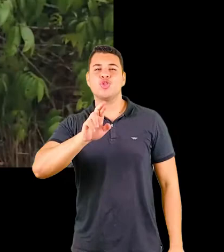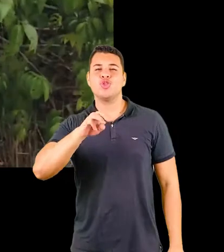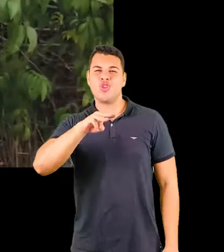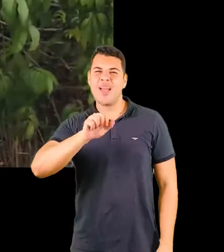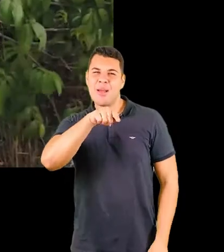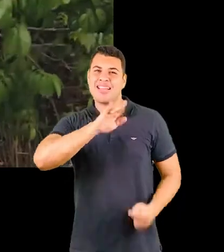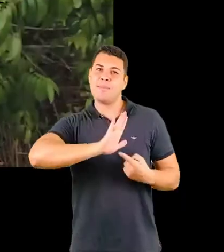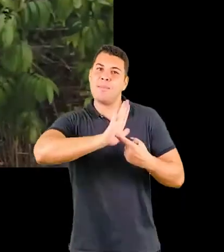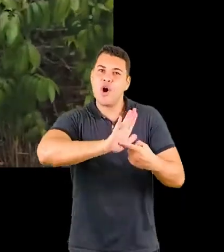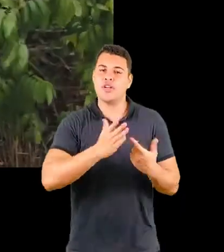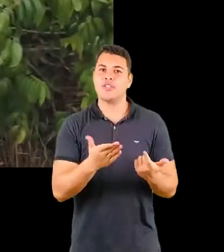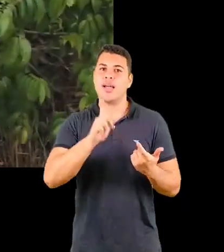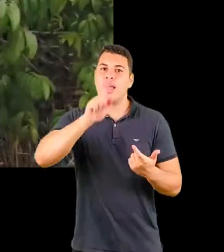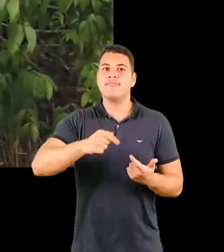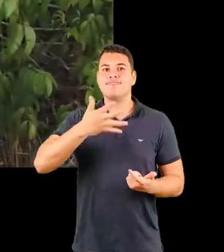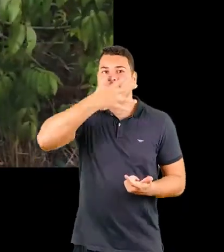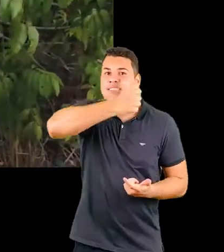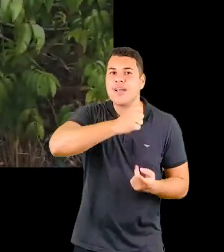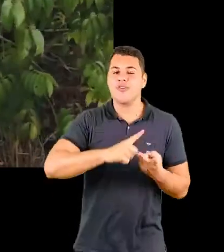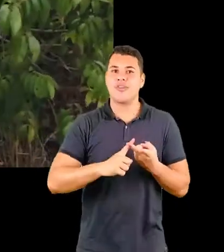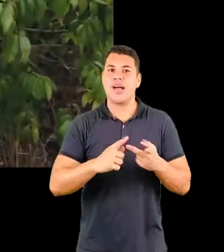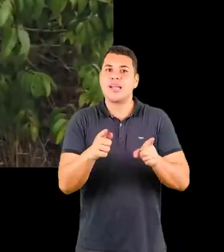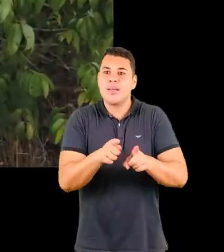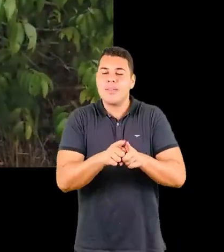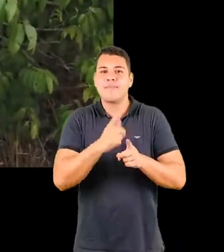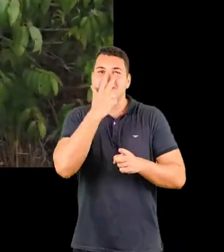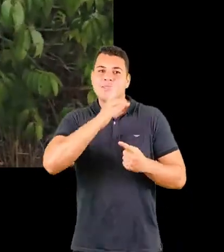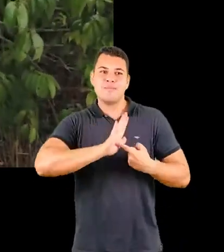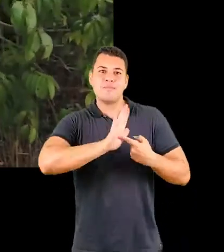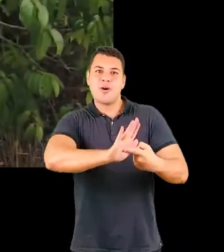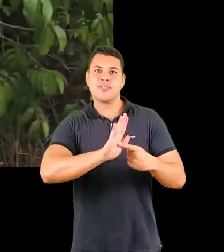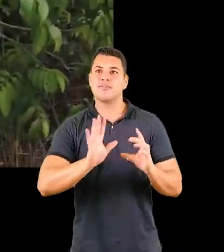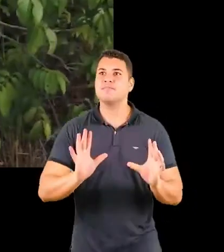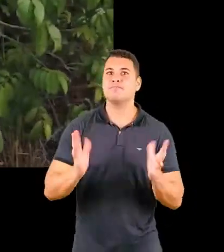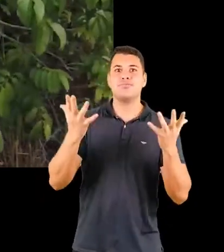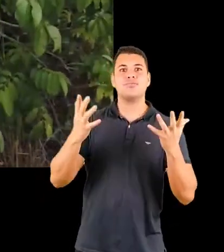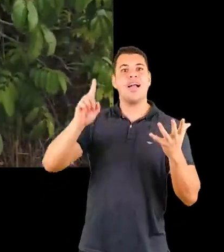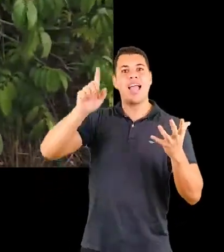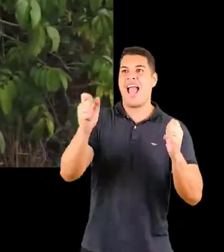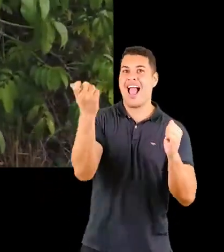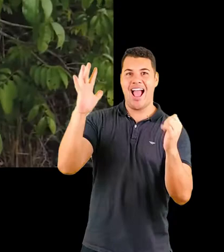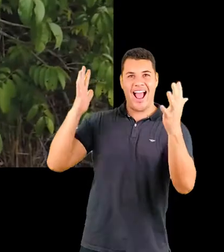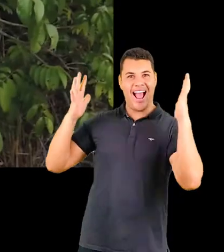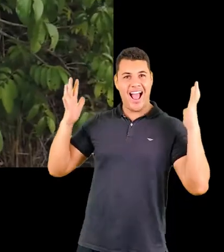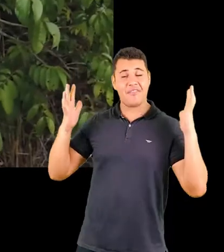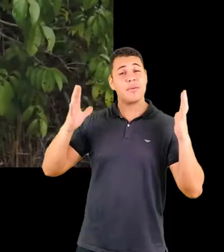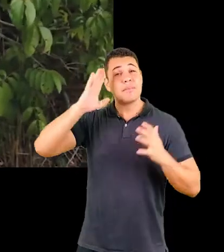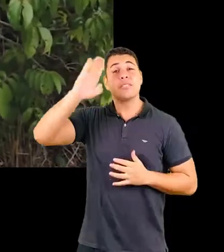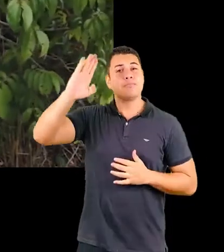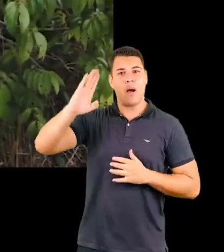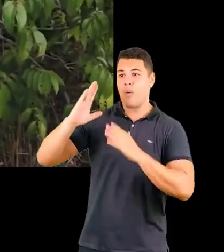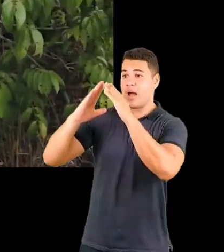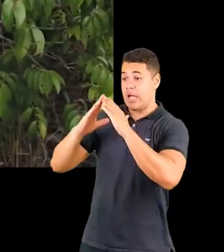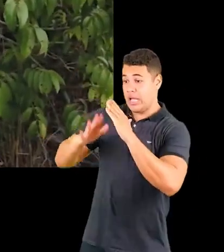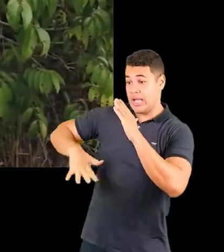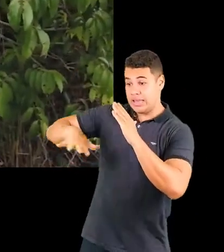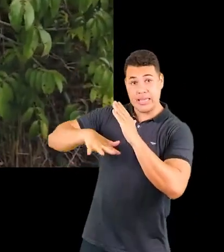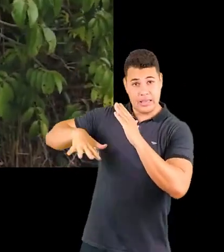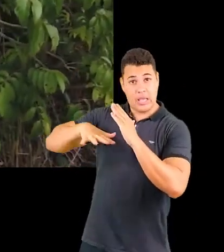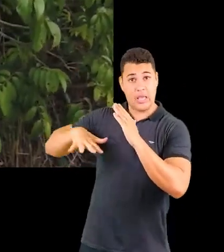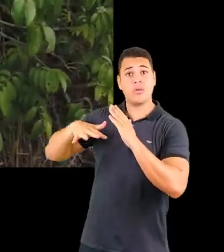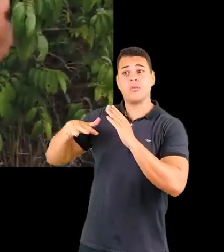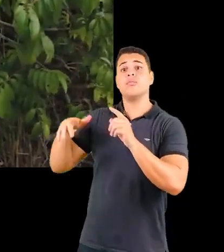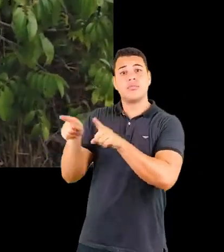coisa. O resgate, né? Da mata, diretamente do terreiro. E do terreiro,